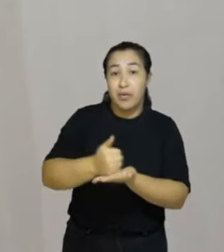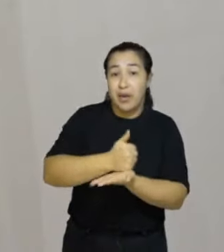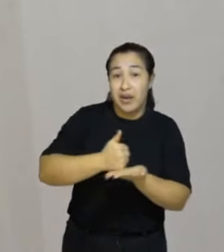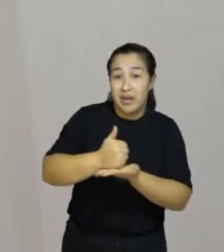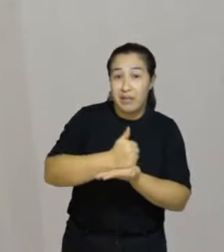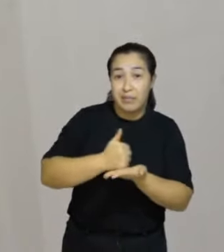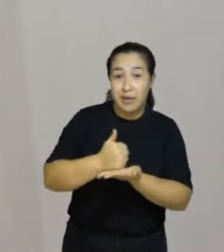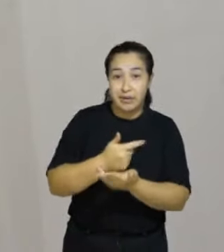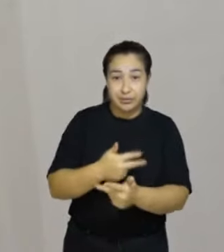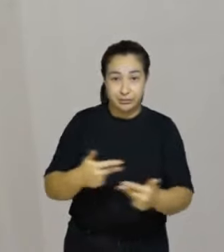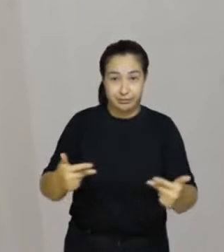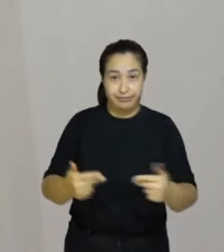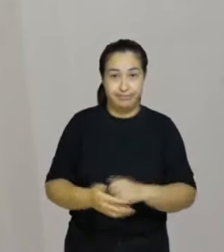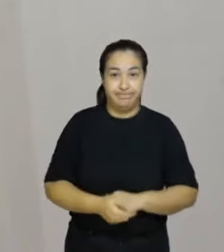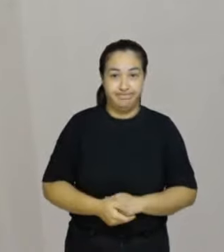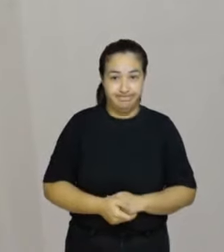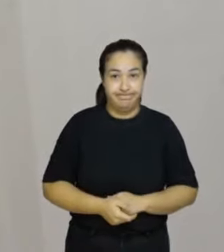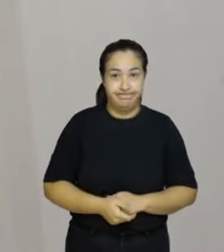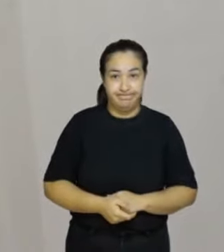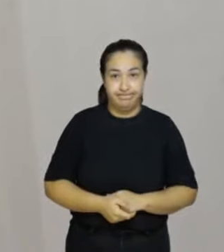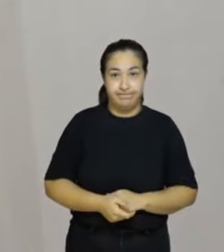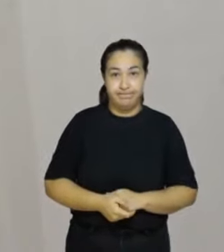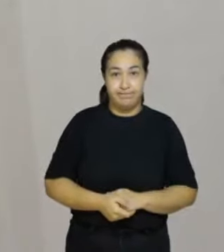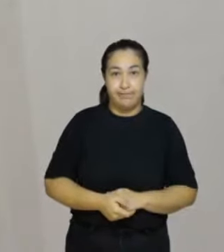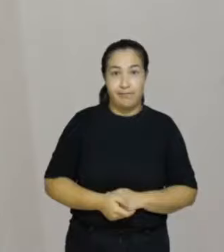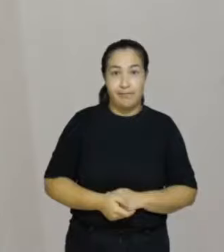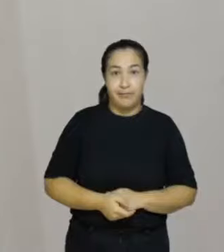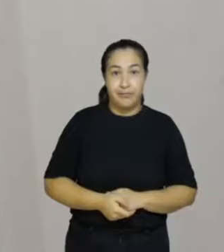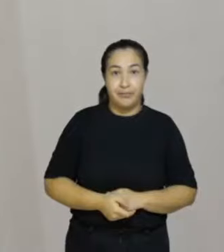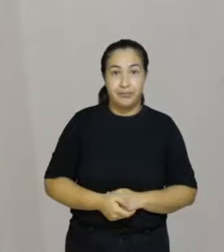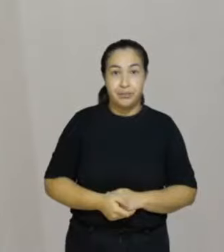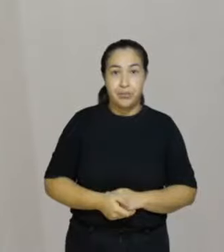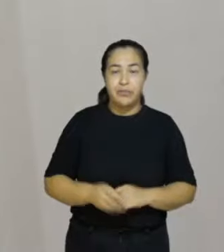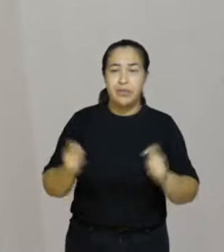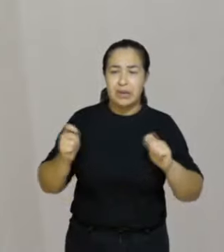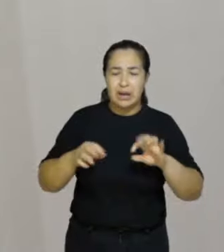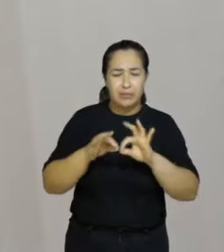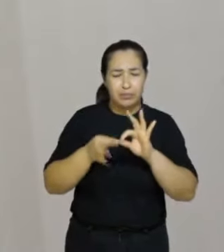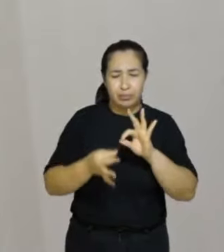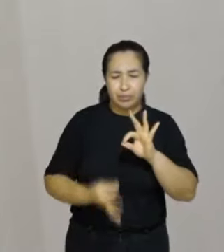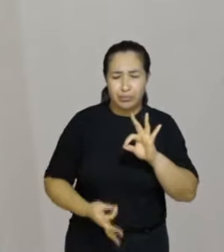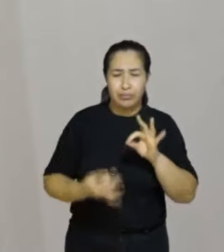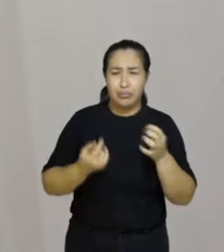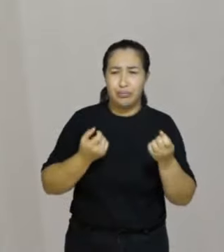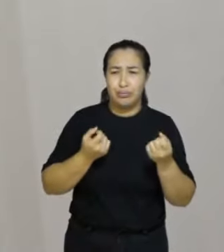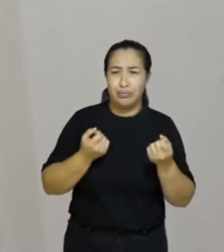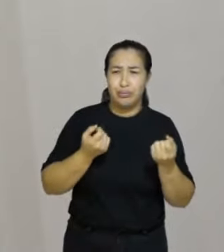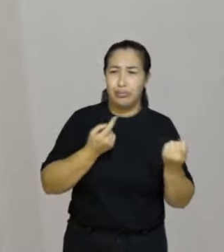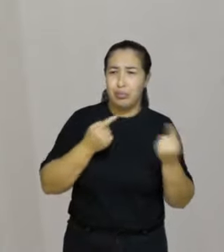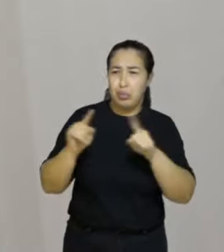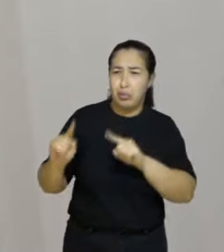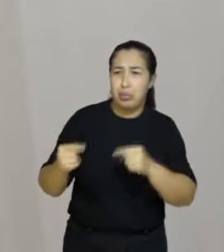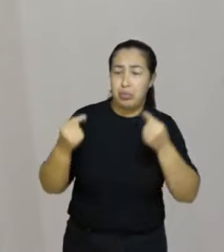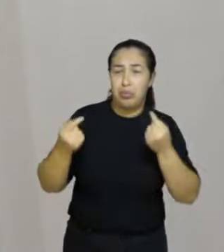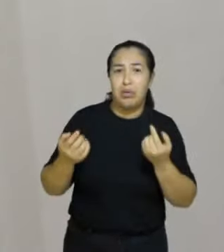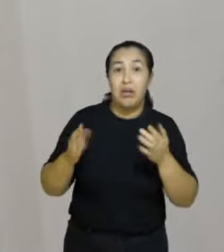oncológicos e foi motivo de grande debate, inclusive de acusações, e que quando a gente